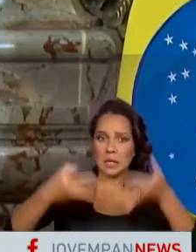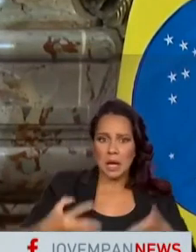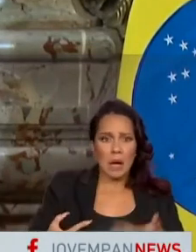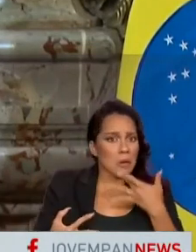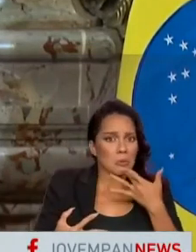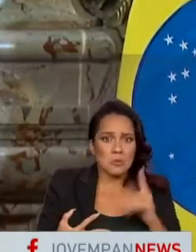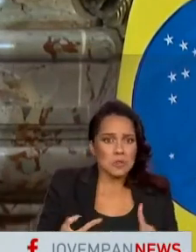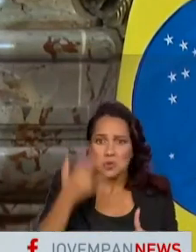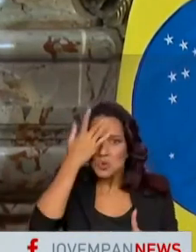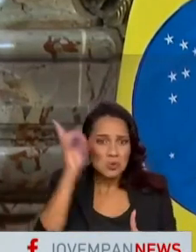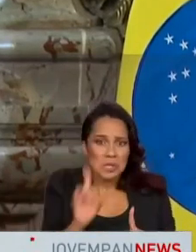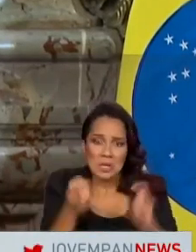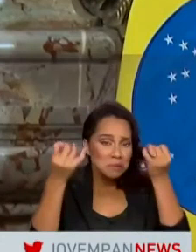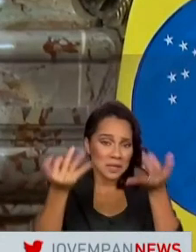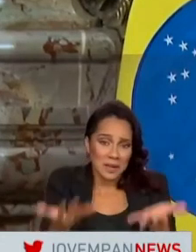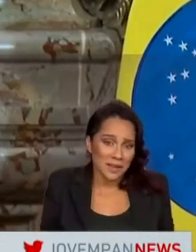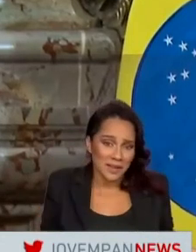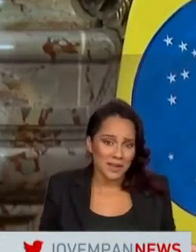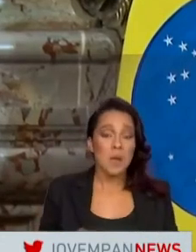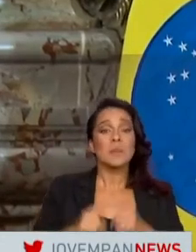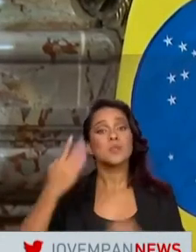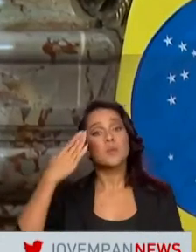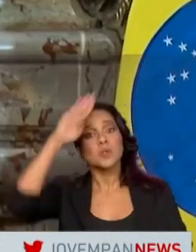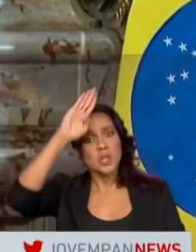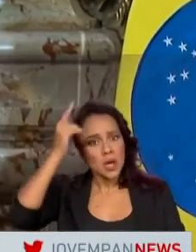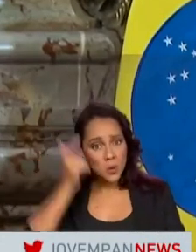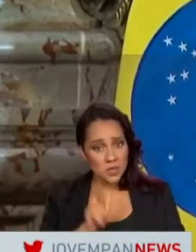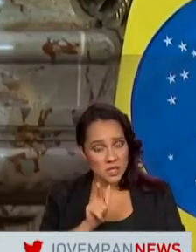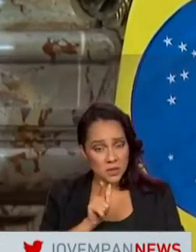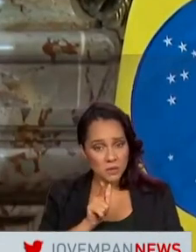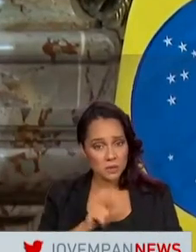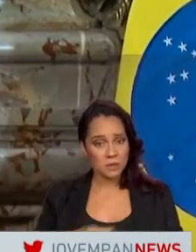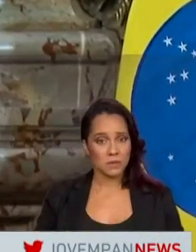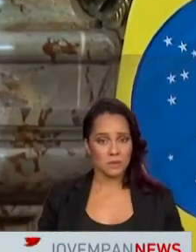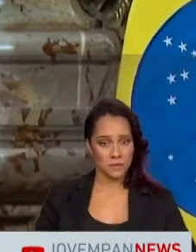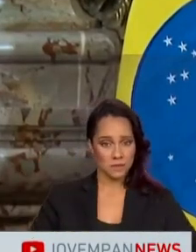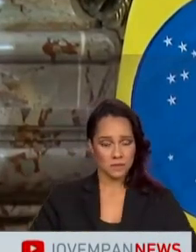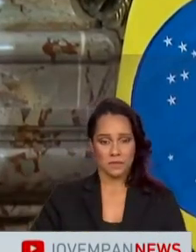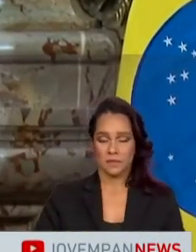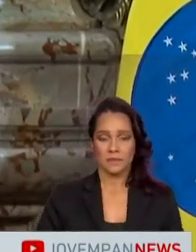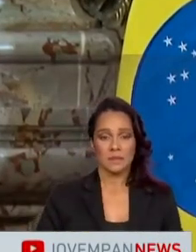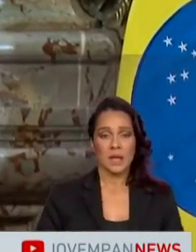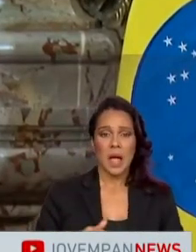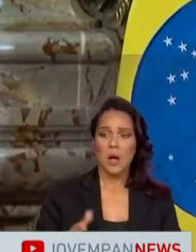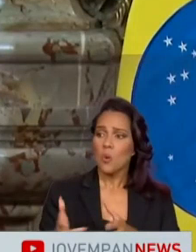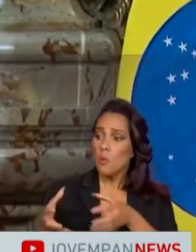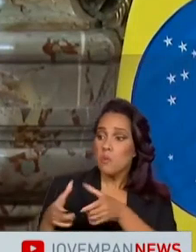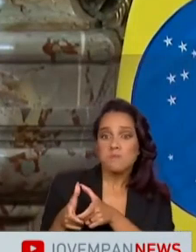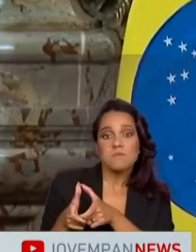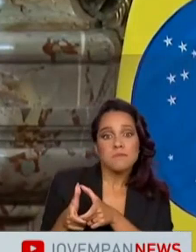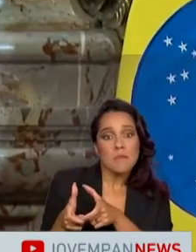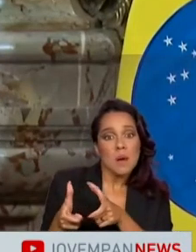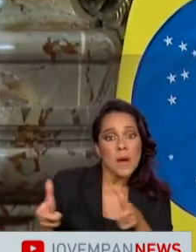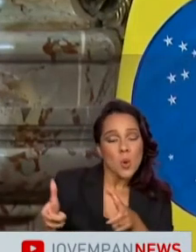sei explicar. Se me pedir que eu explique, não sei como explicar. Mas o Bolsonaro conseguiu. Pero Bolsonaro logrou. A maioria. Que